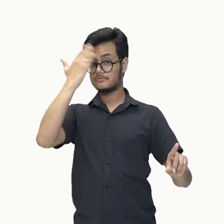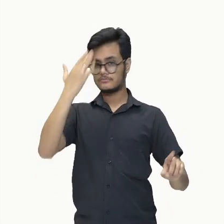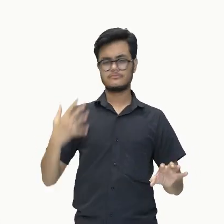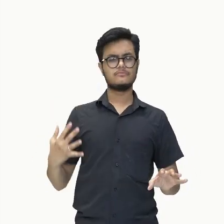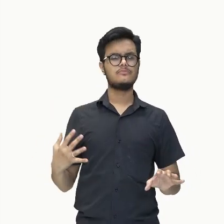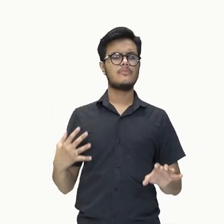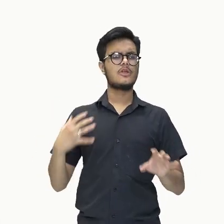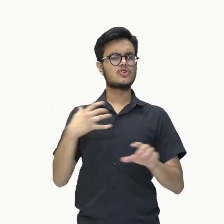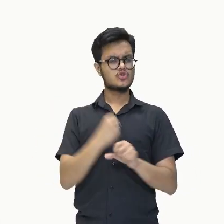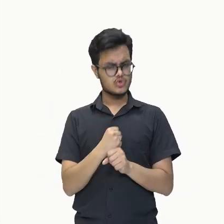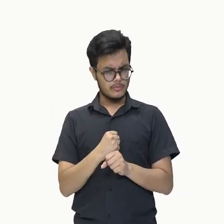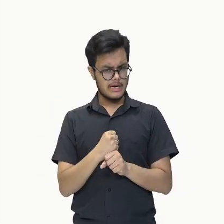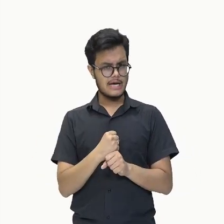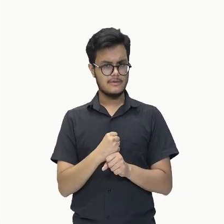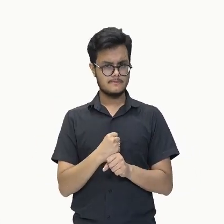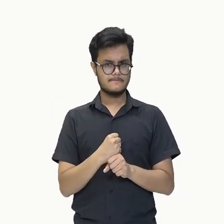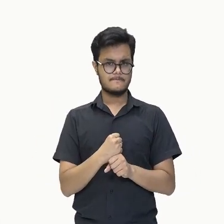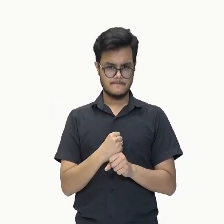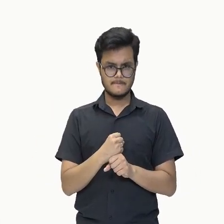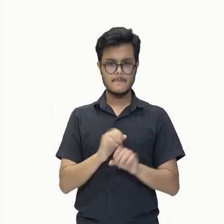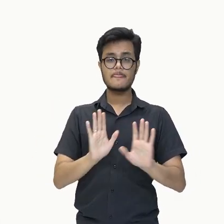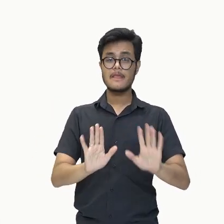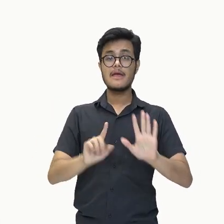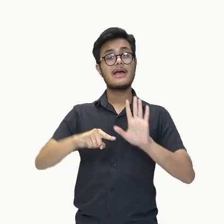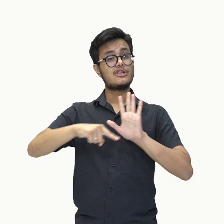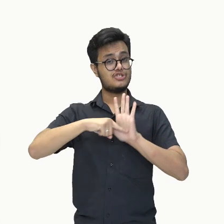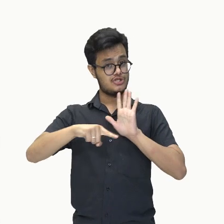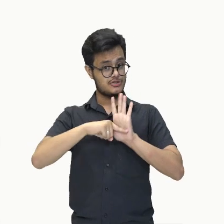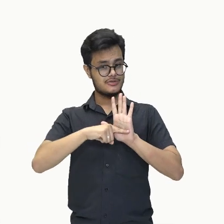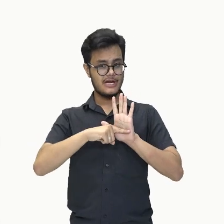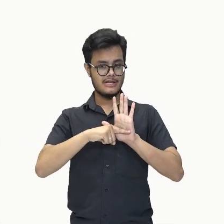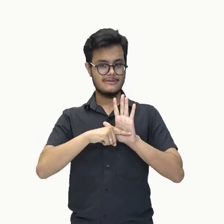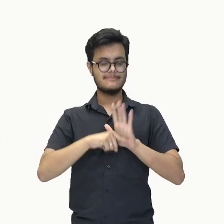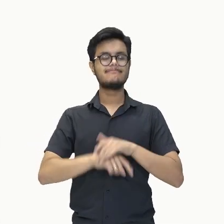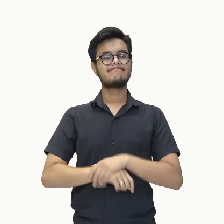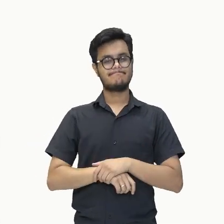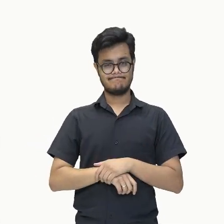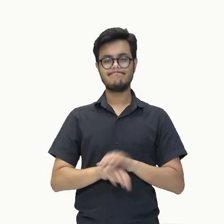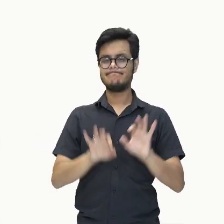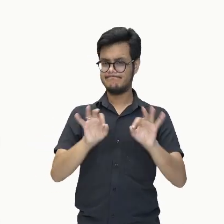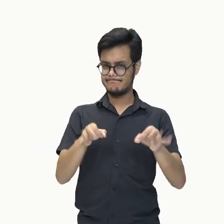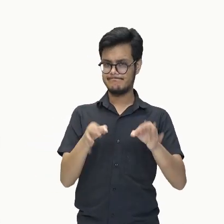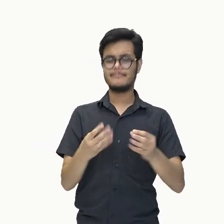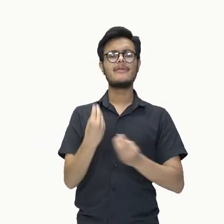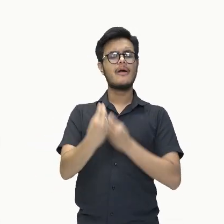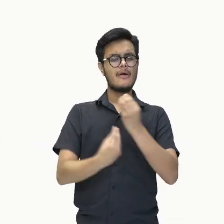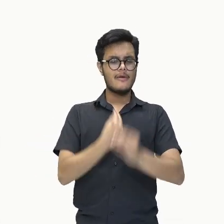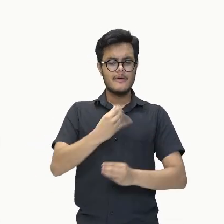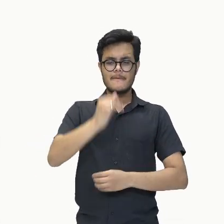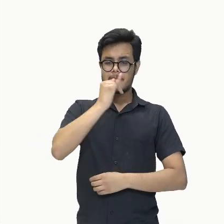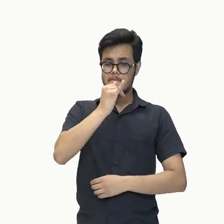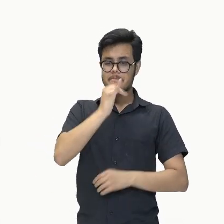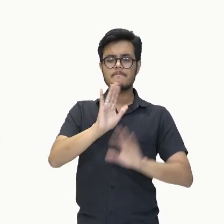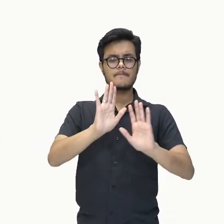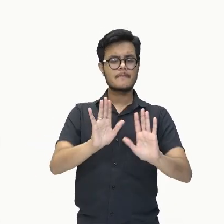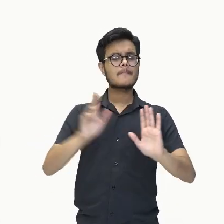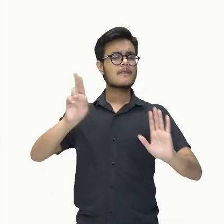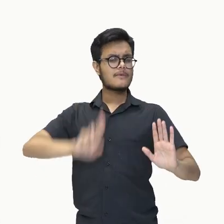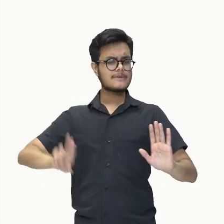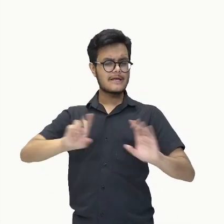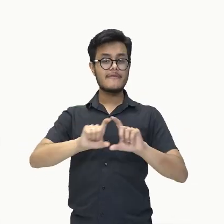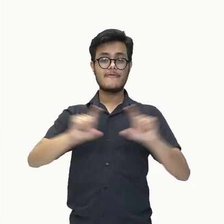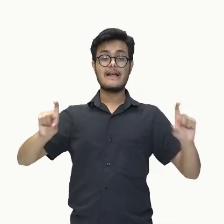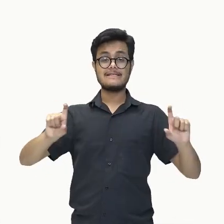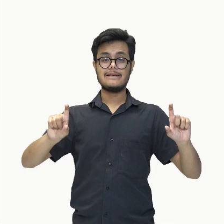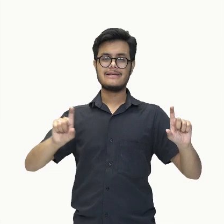né, as taxas, vamos o quê? Subtrair. Então, a expressão fica,